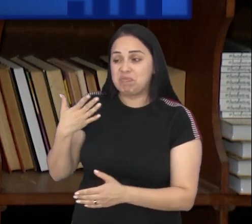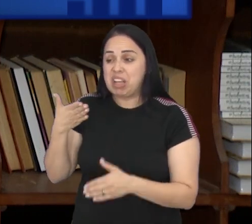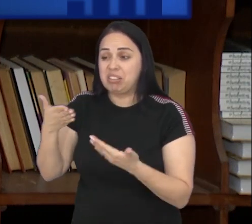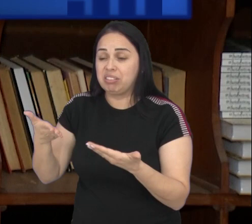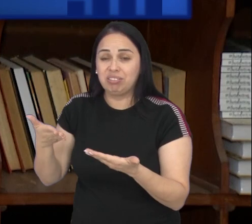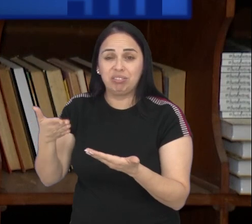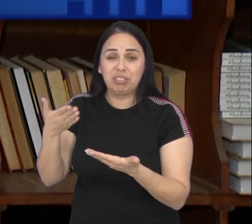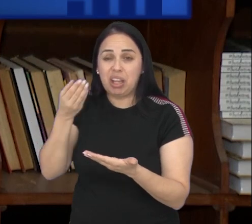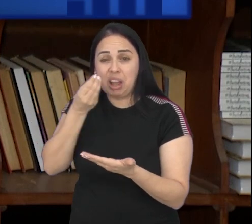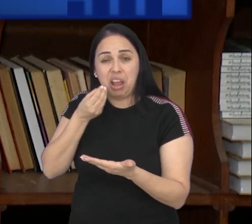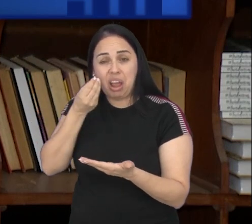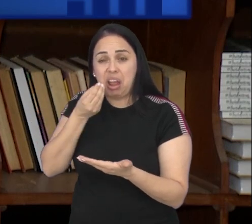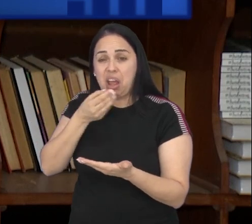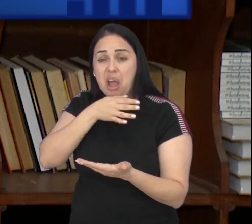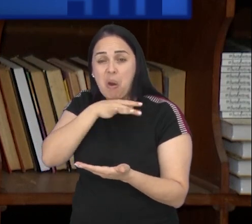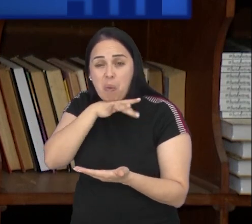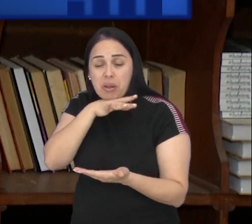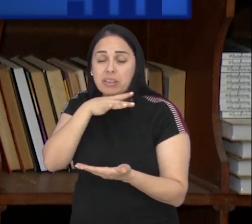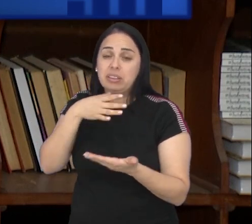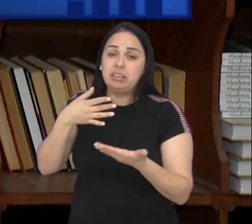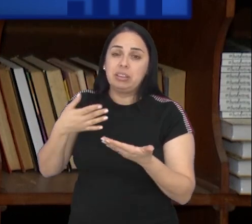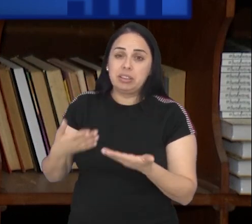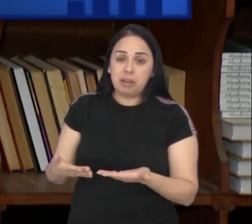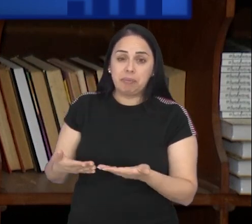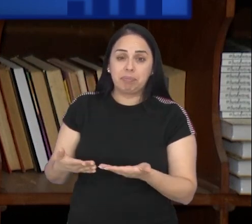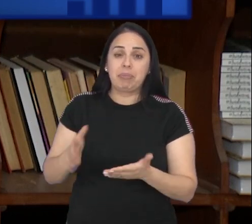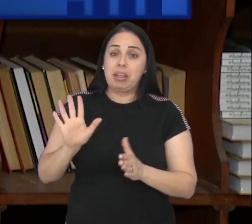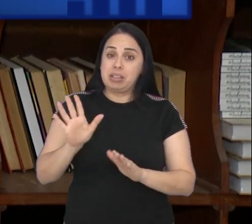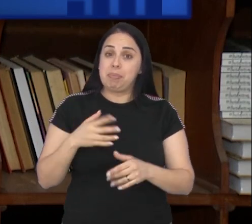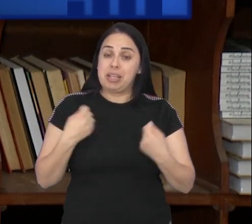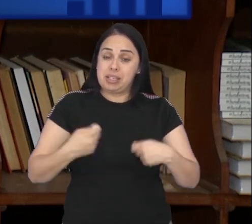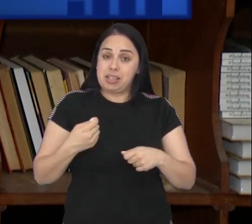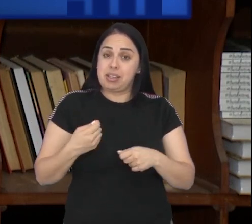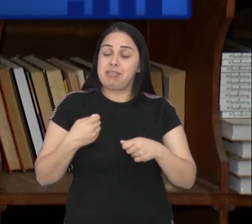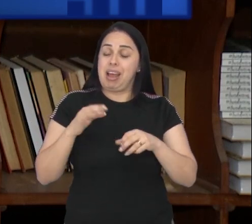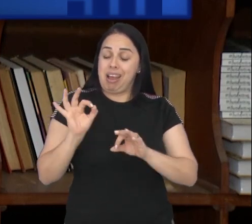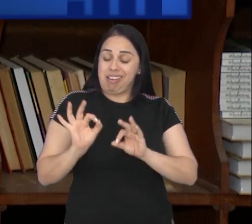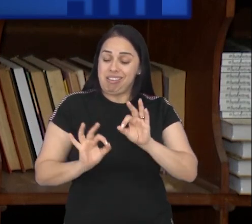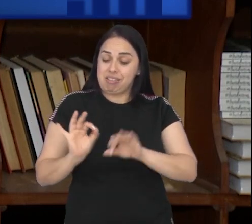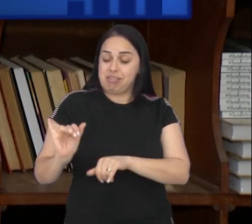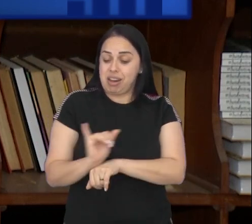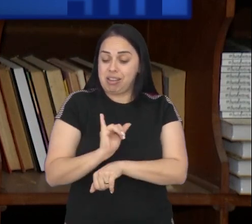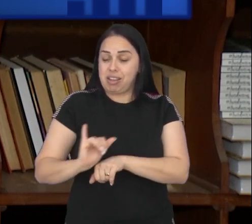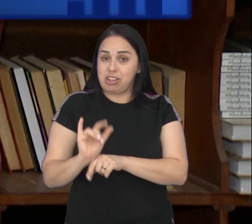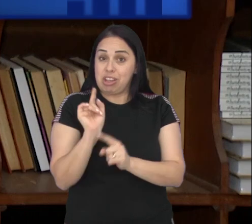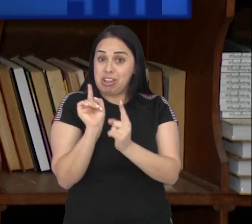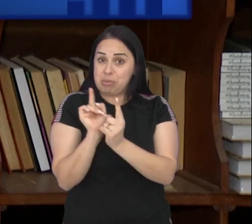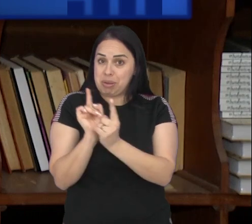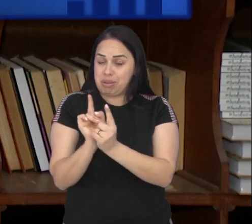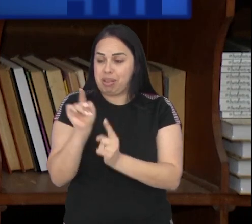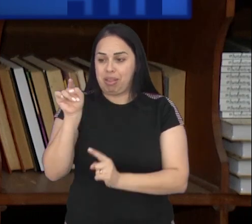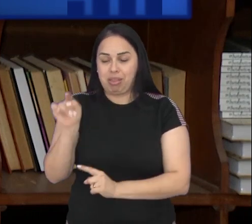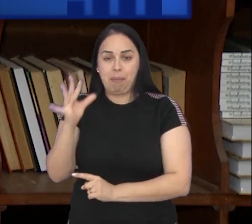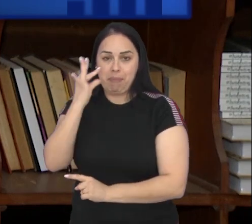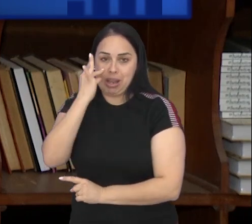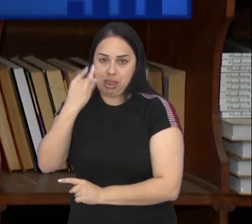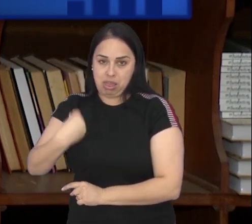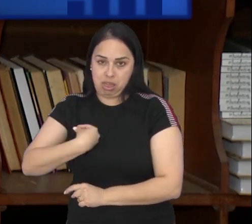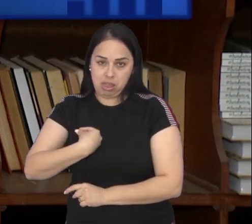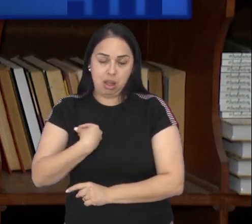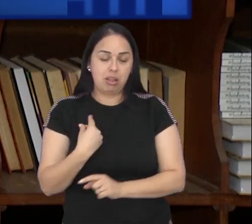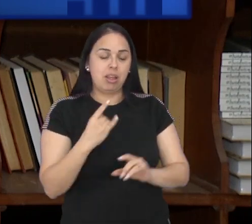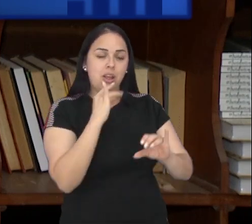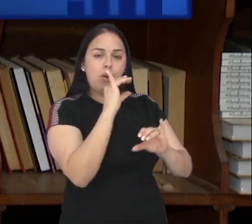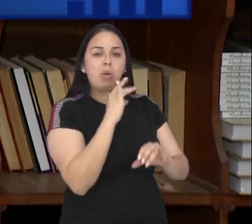é tão positiva. Então, quando você elaborar uma estratégia de bom atendimento, ele tem que ser bom em toda a jornada,